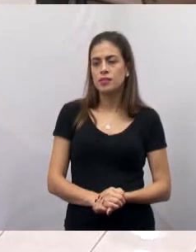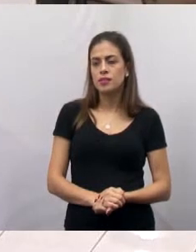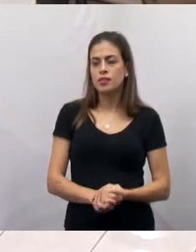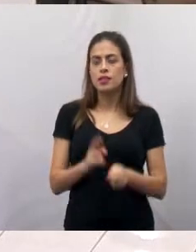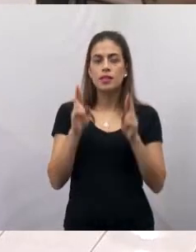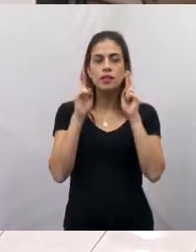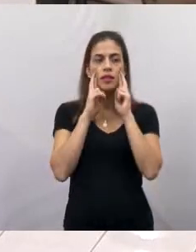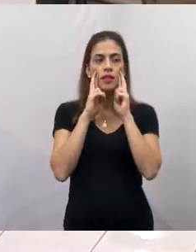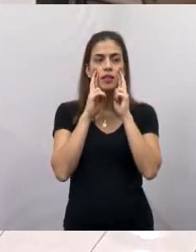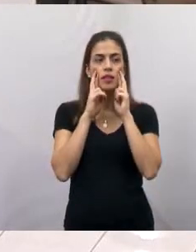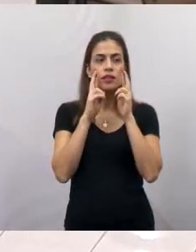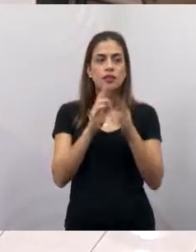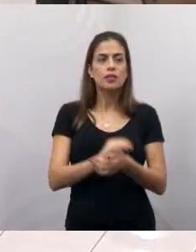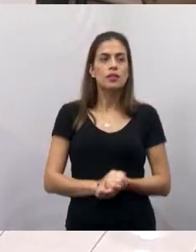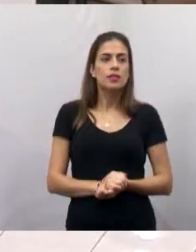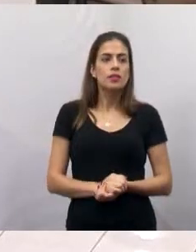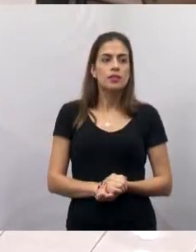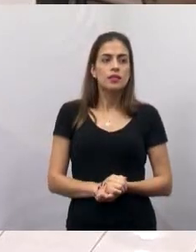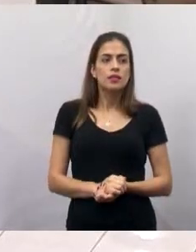Roberto Abreu.